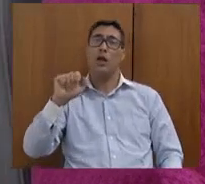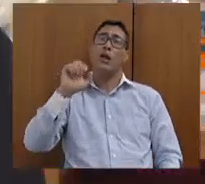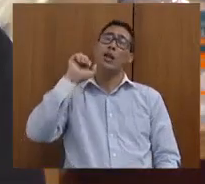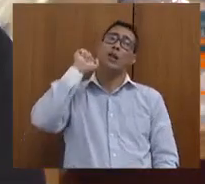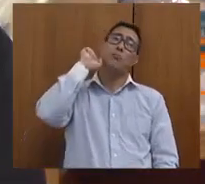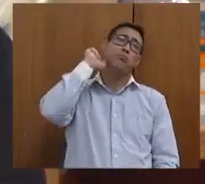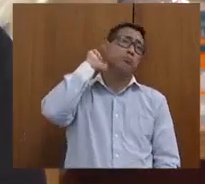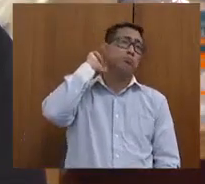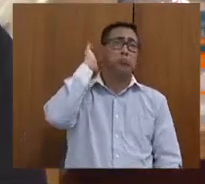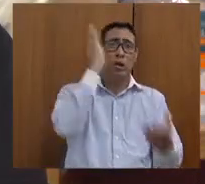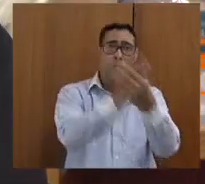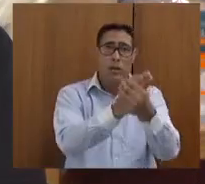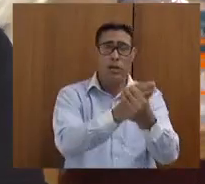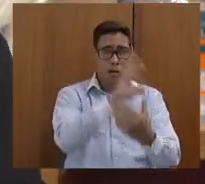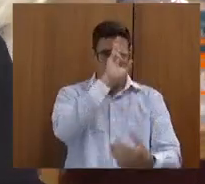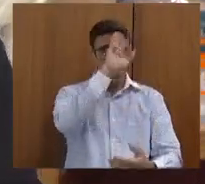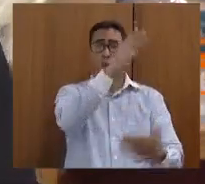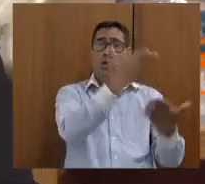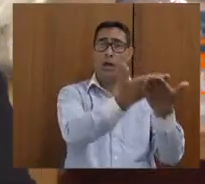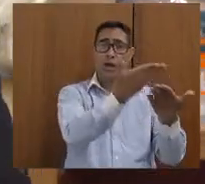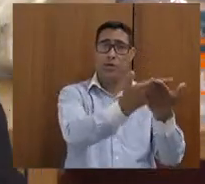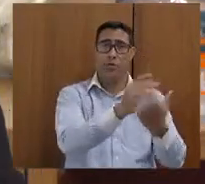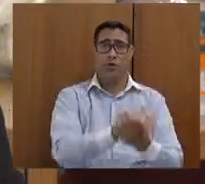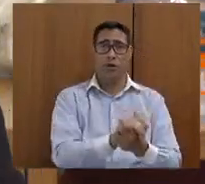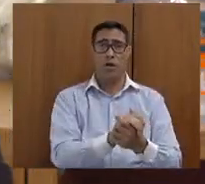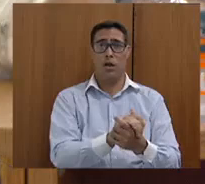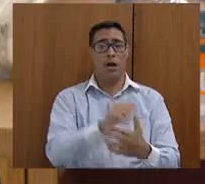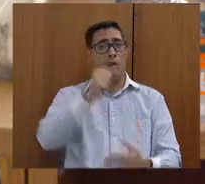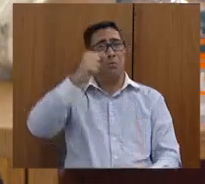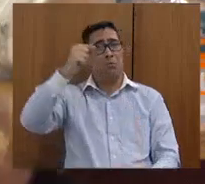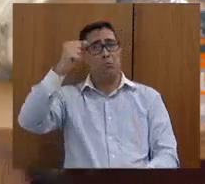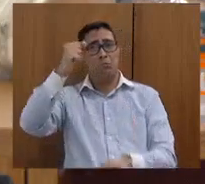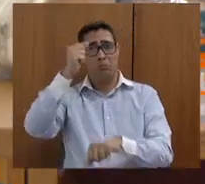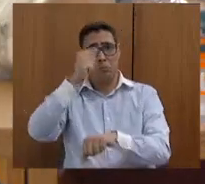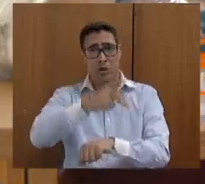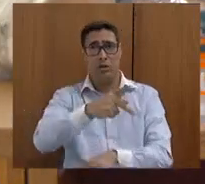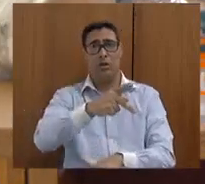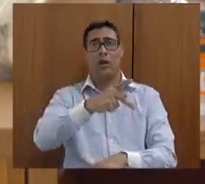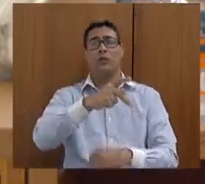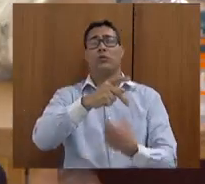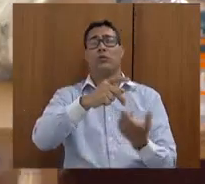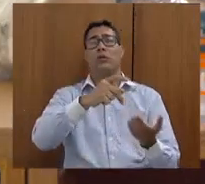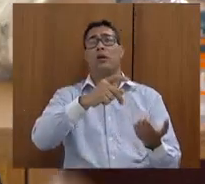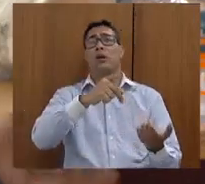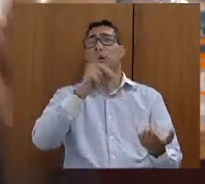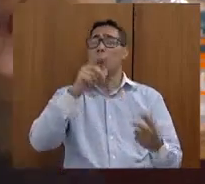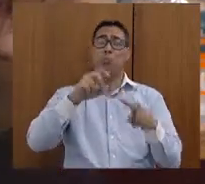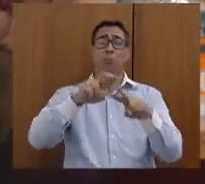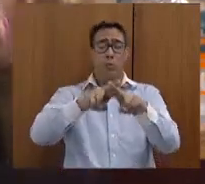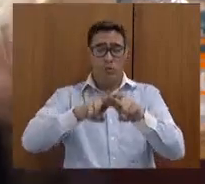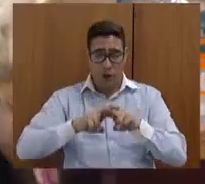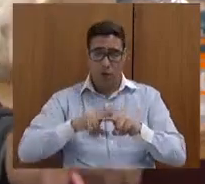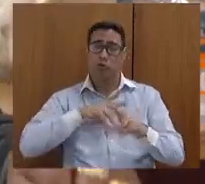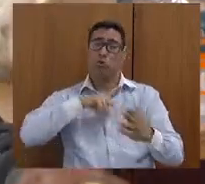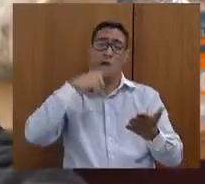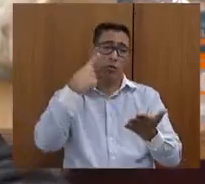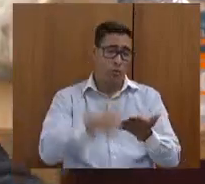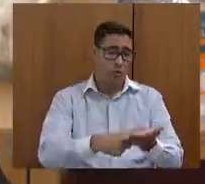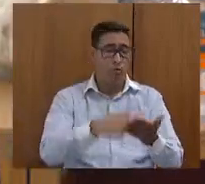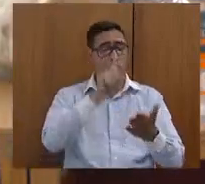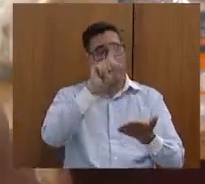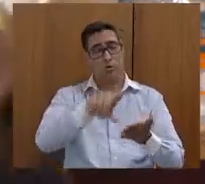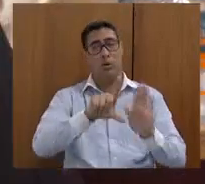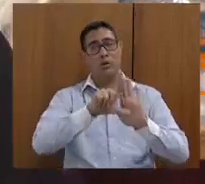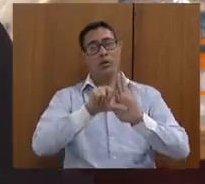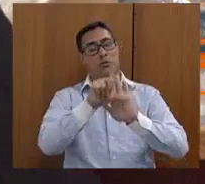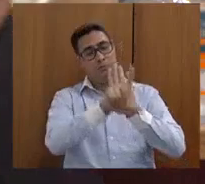de escola Aposentados em função de um acordo que foi previsto por uma legislação